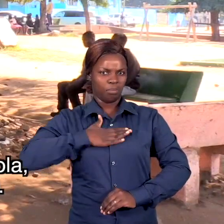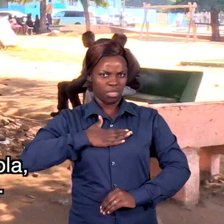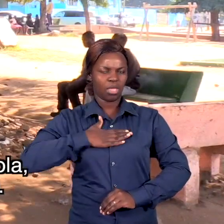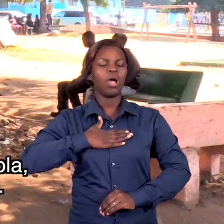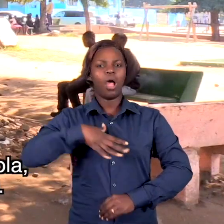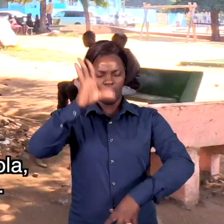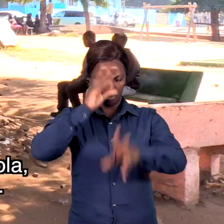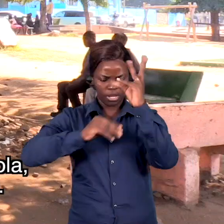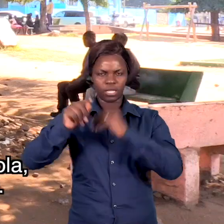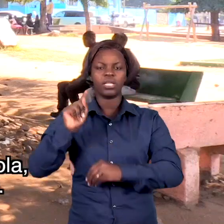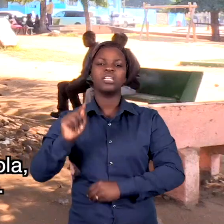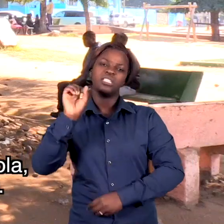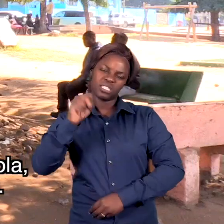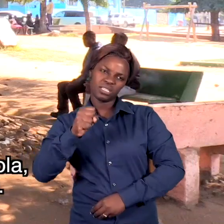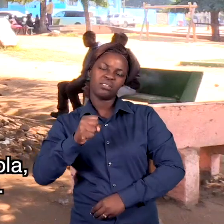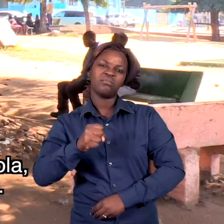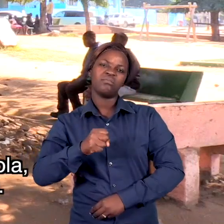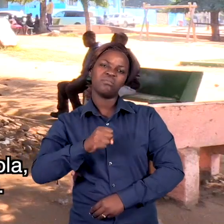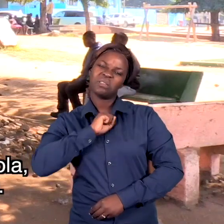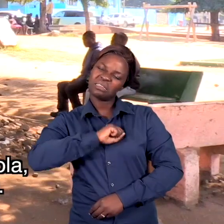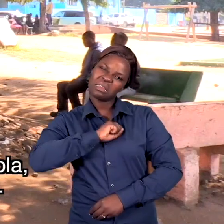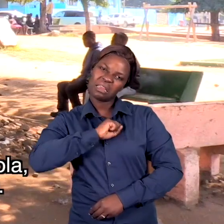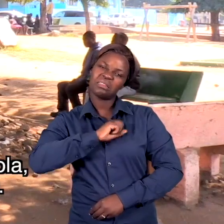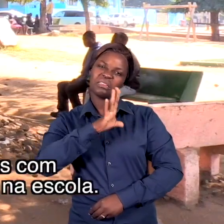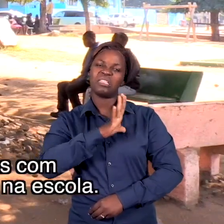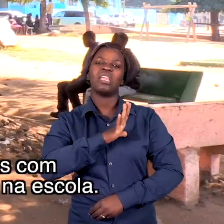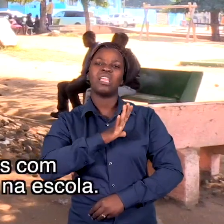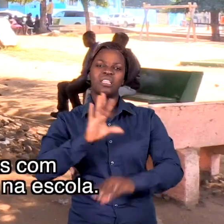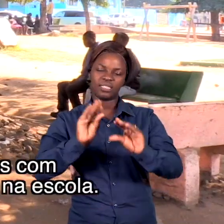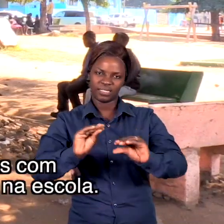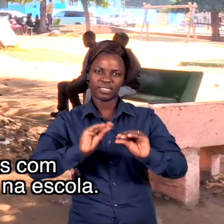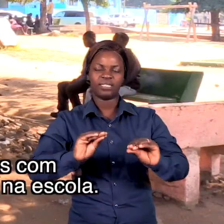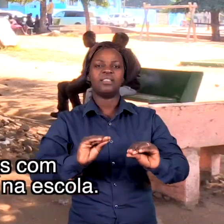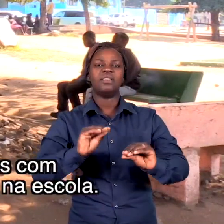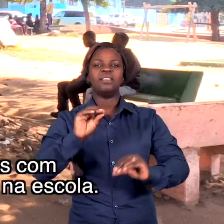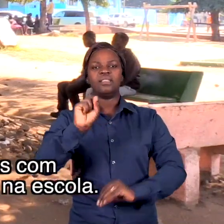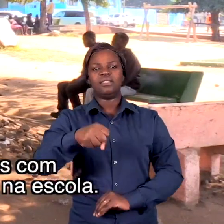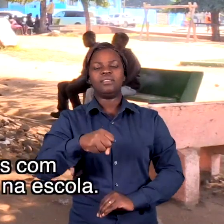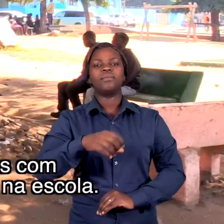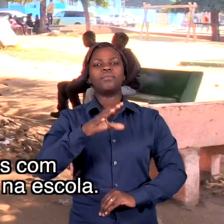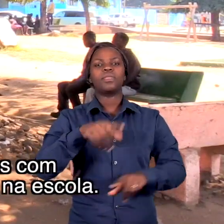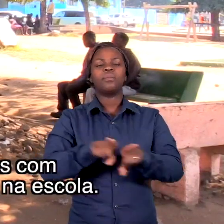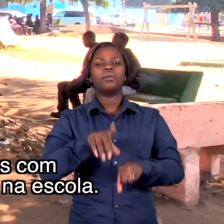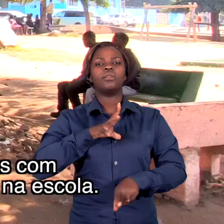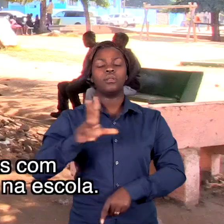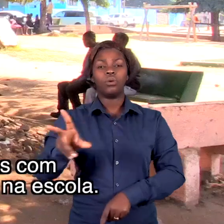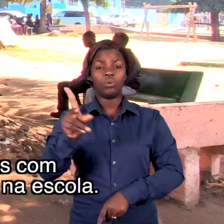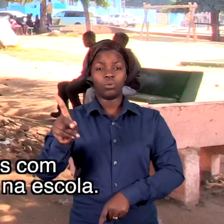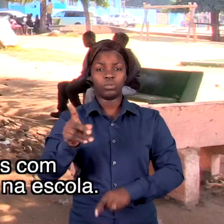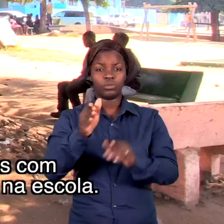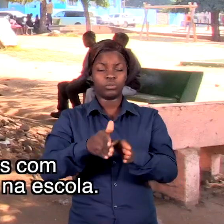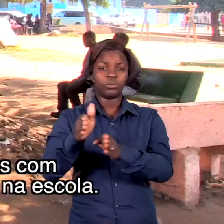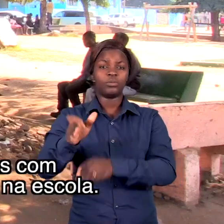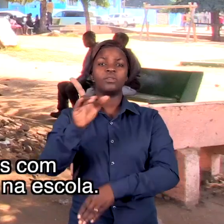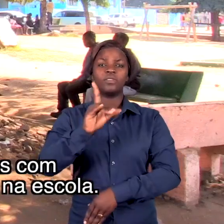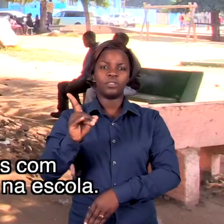escola. Ensinam. Tem paciência, sim. E não ele só, e não ela só. E tem outros também